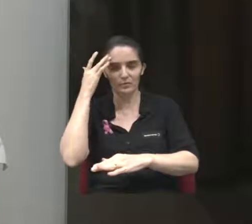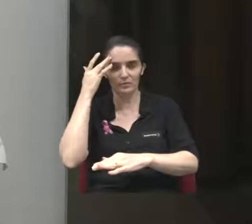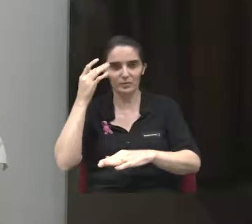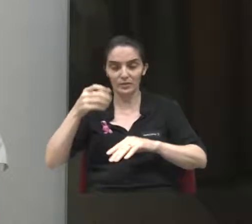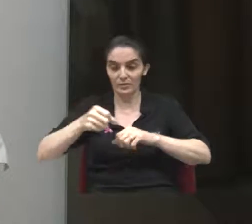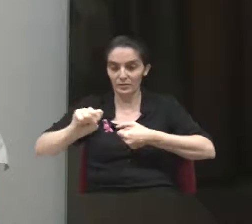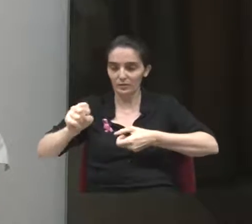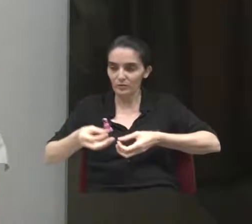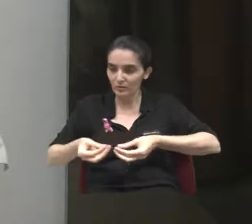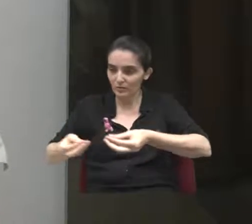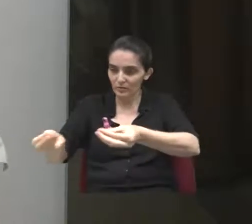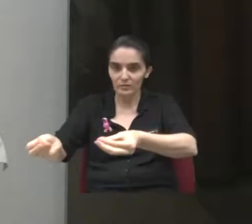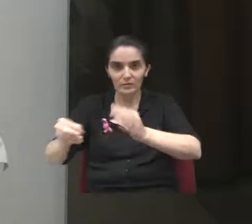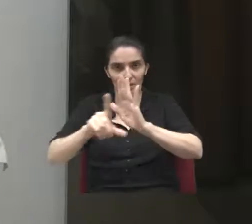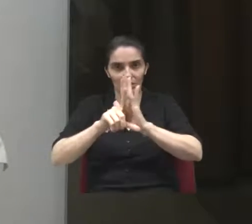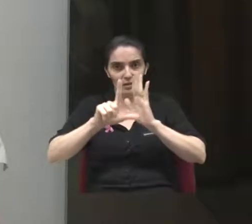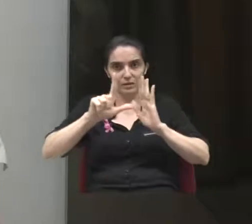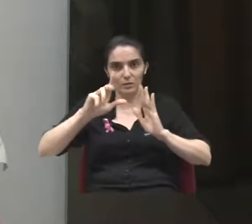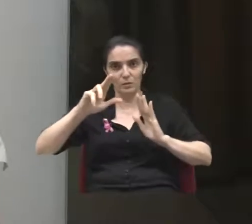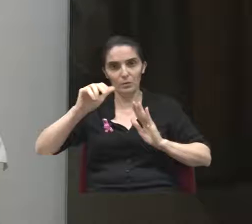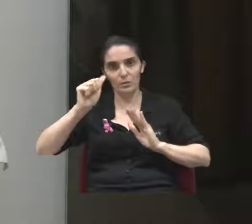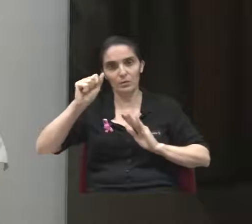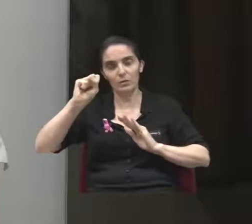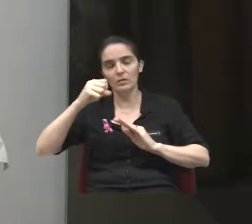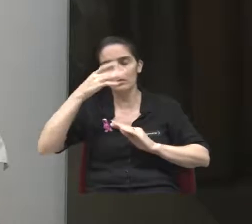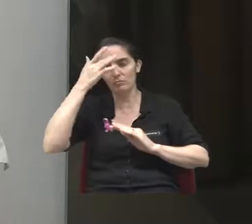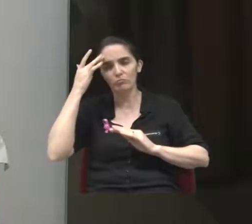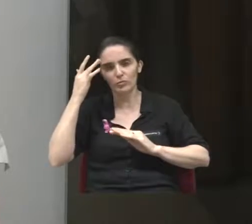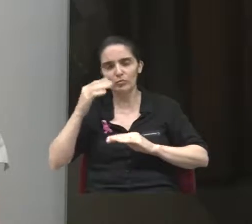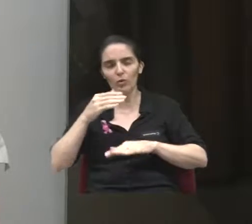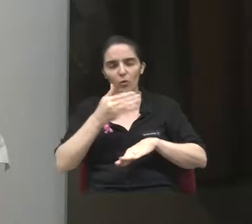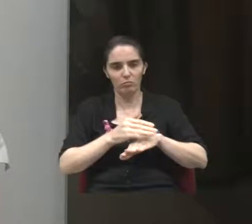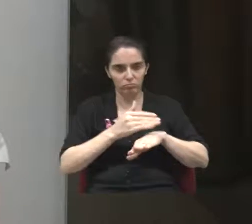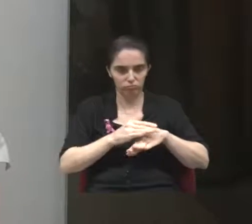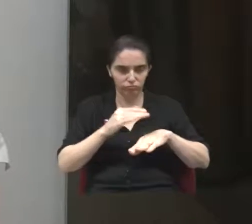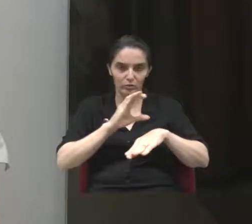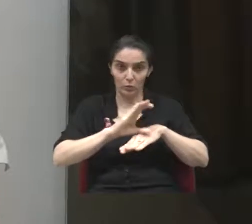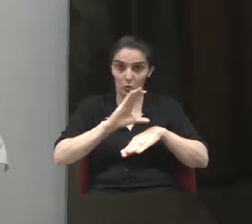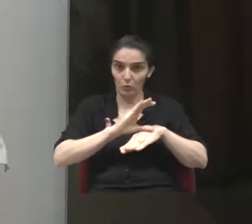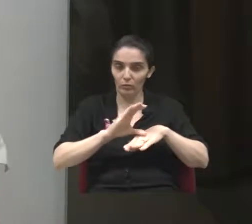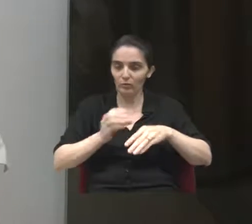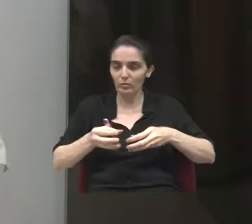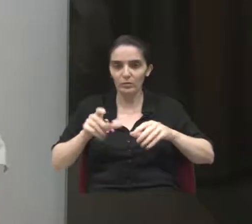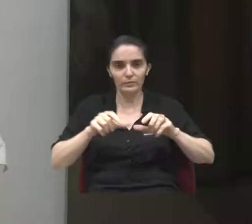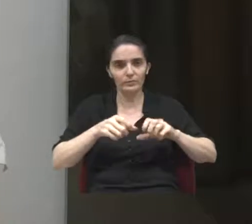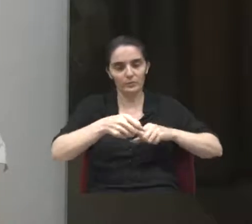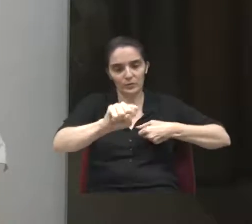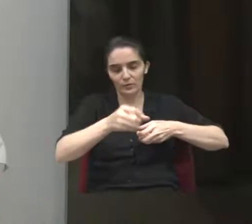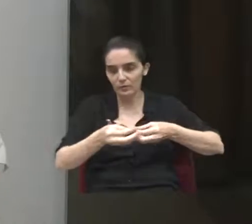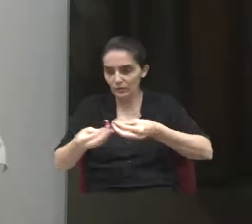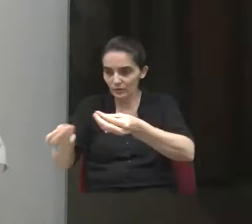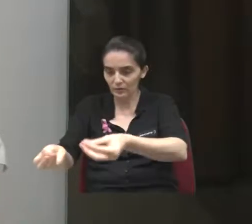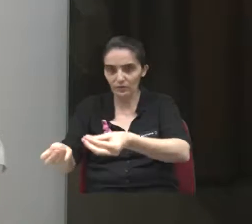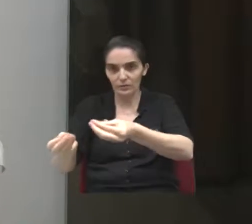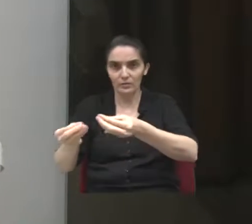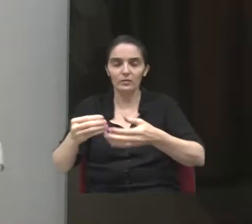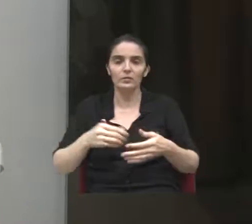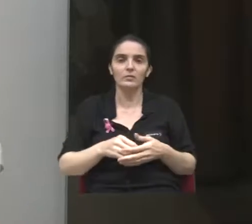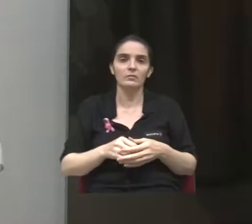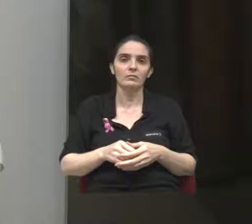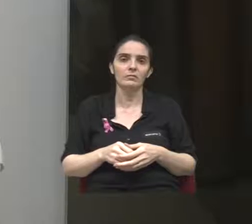Lei Lucas aos participantes, foi uma entrega simbólica, porque o número não